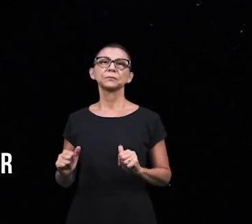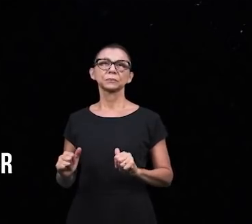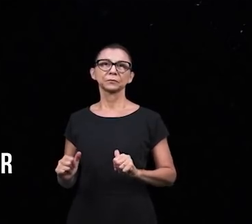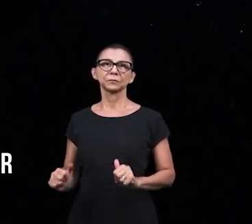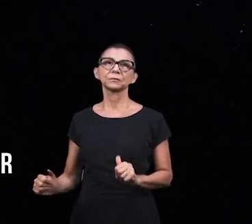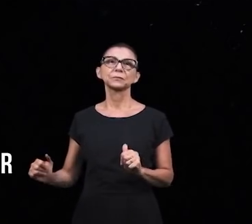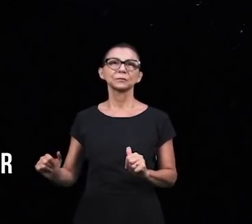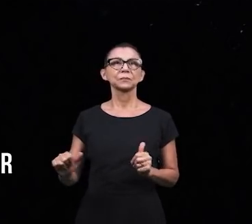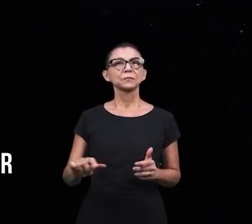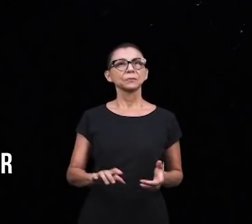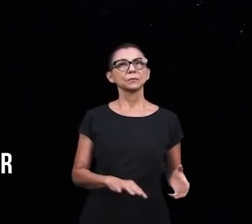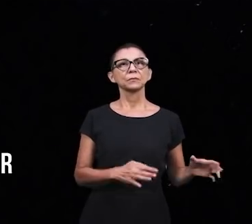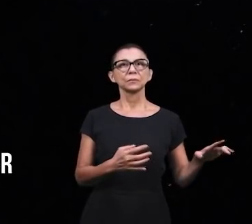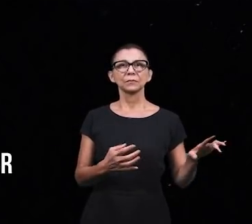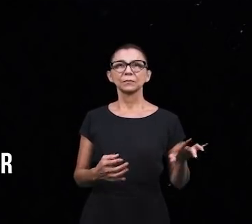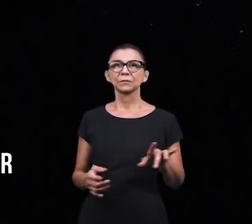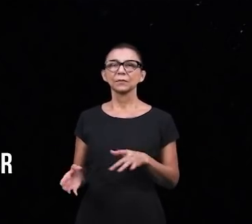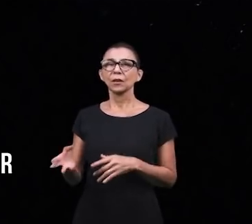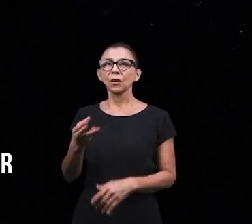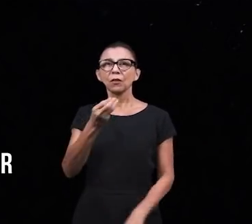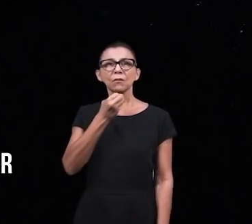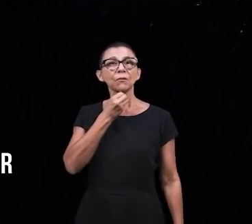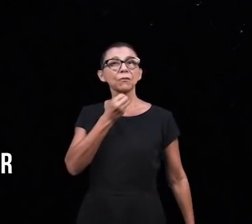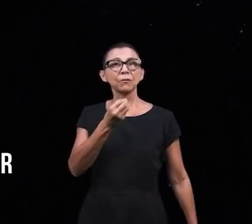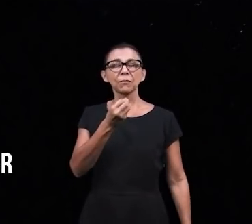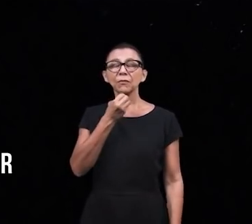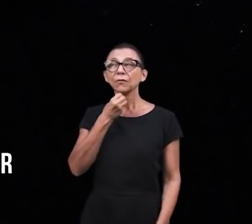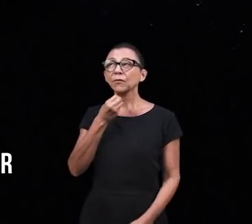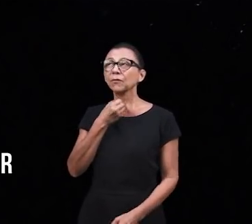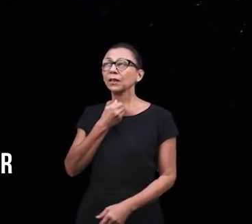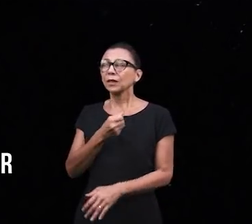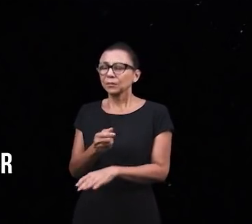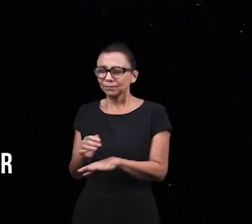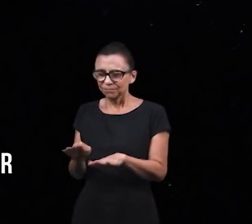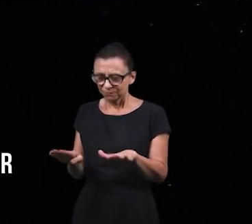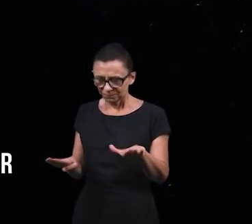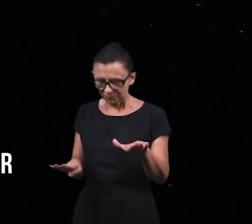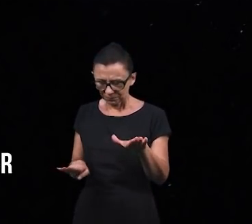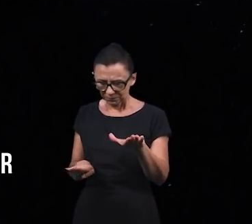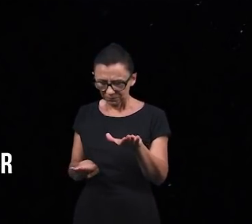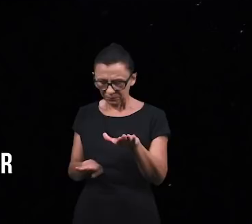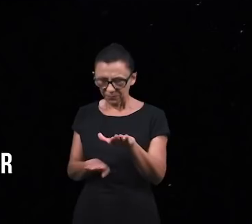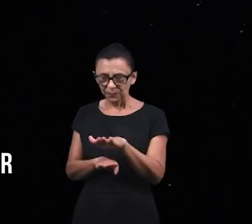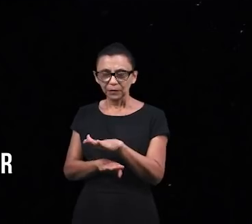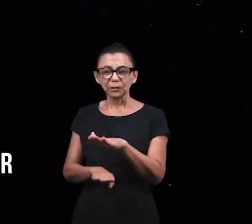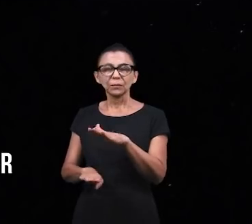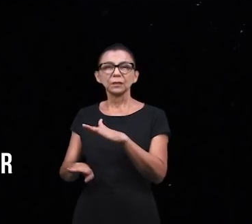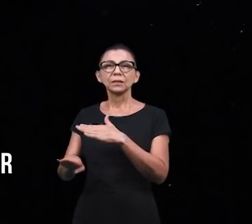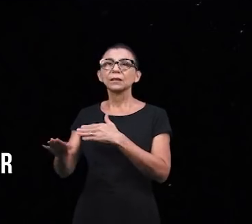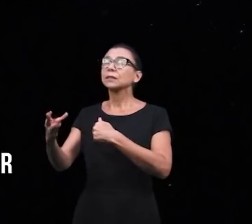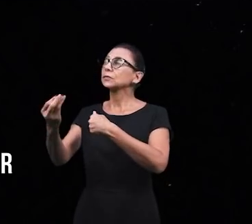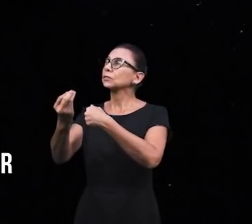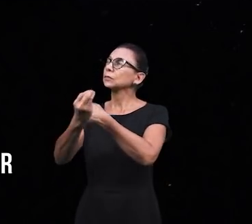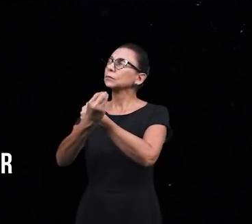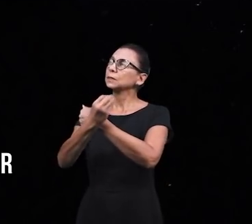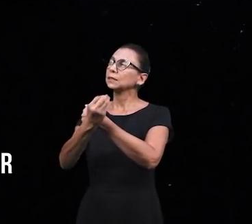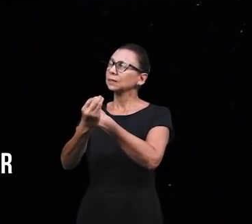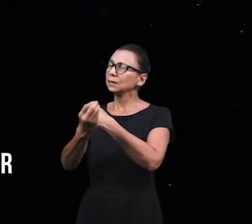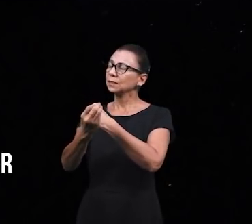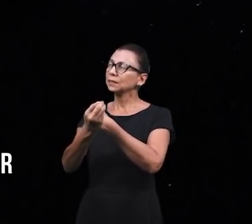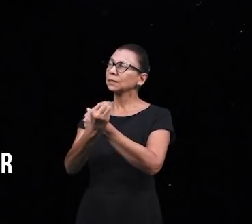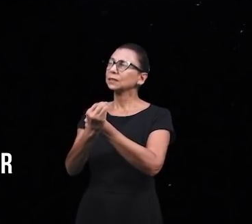carmesim. Tão frágil, tão pequeno sou, cuida